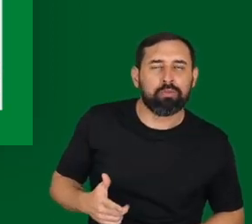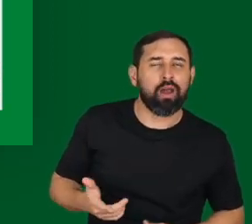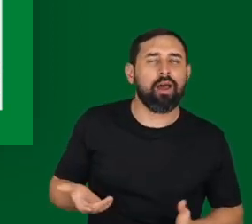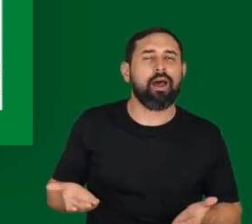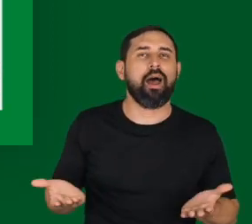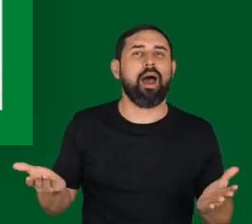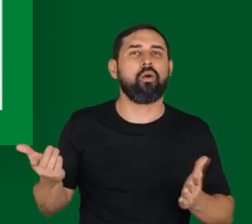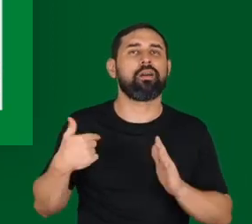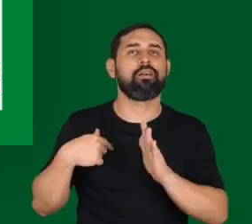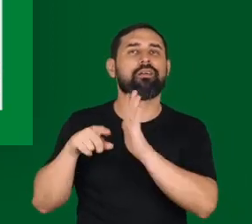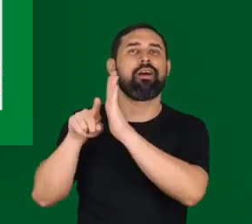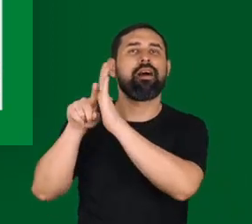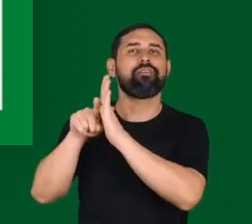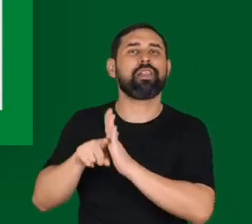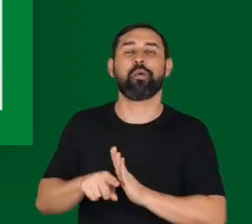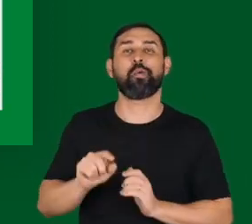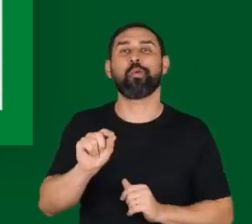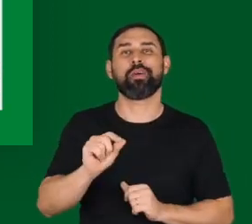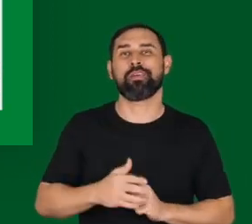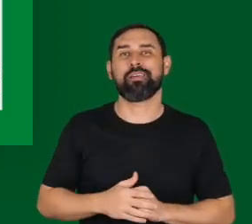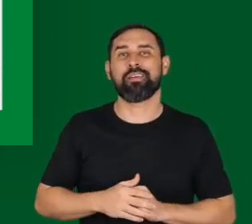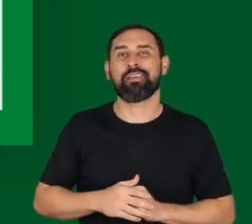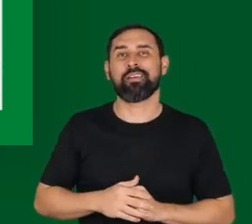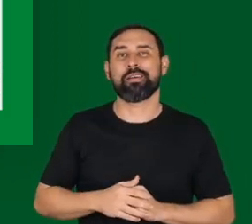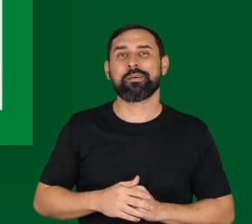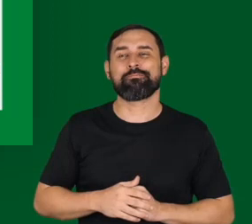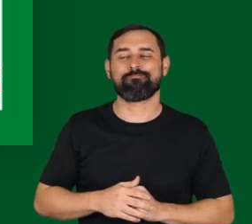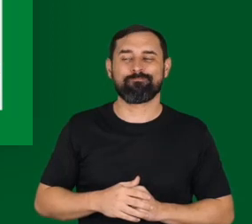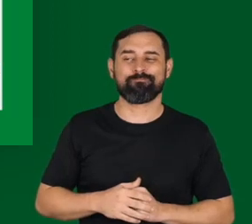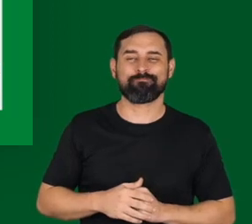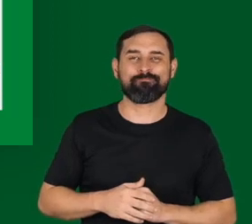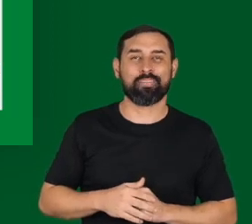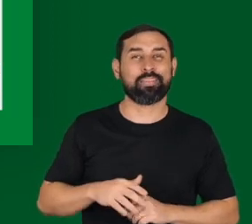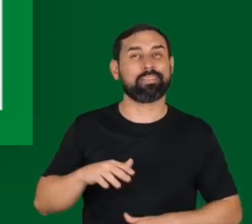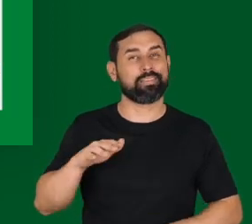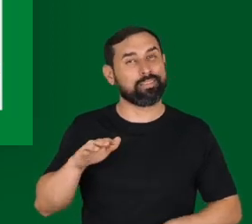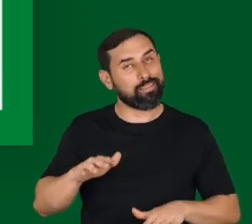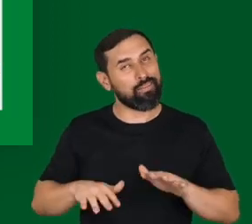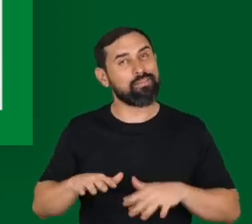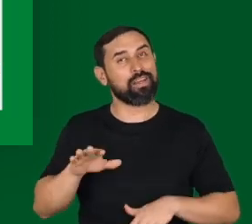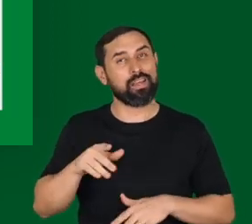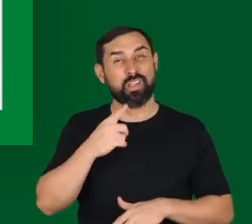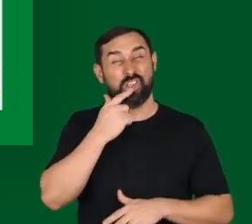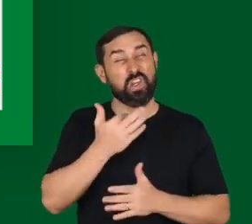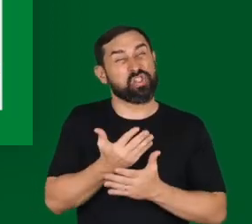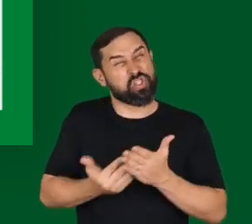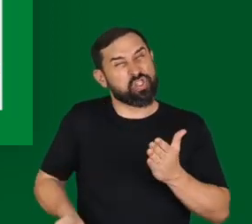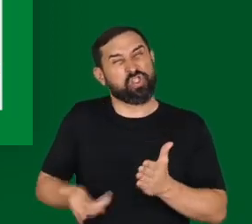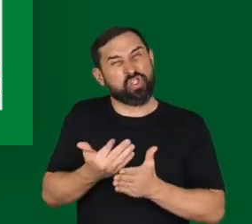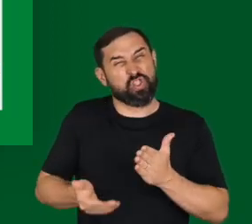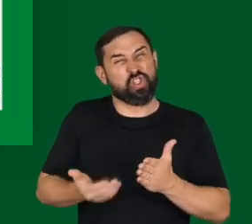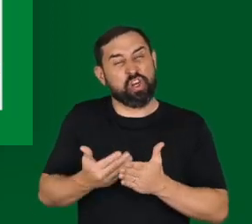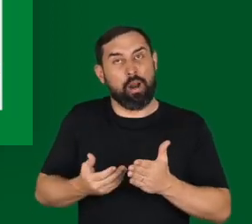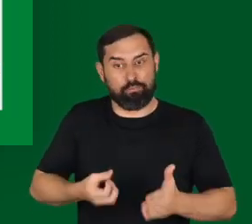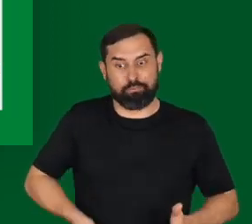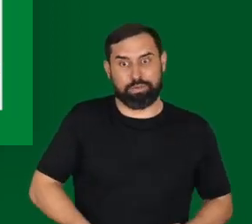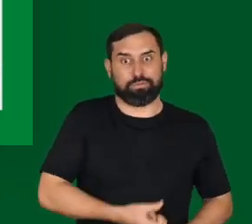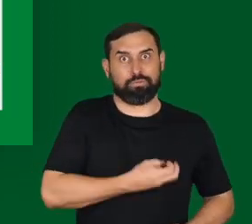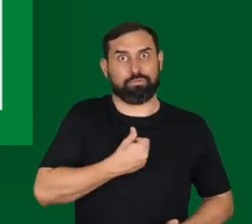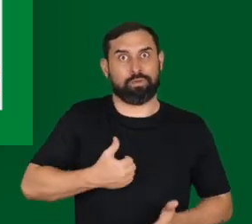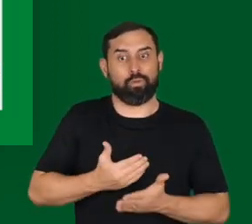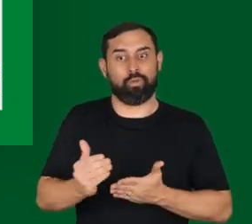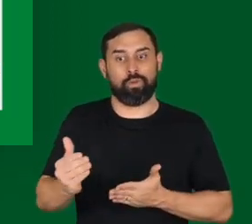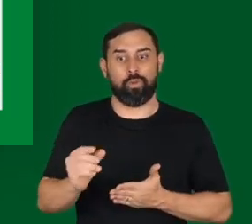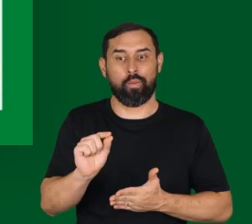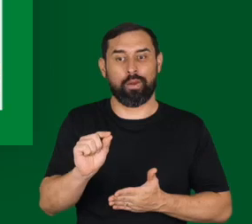nenhum sangramento exsanguinante. Então, a gente vai avaliar os próximos locais onde tem um sangramento abundante que